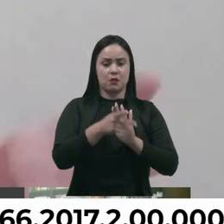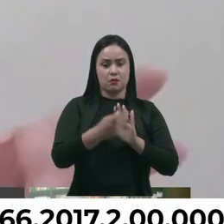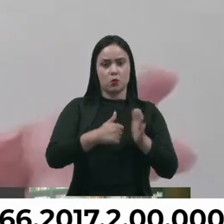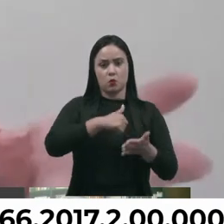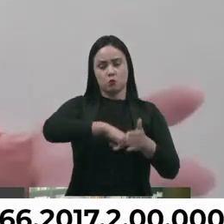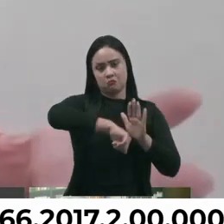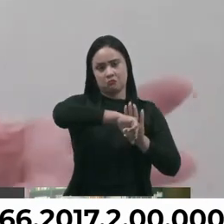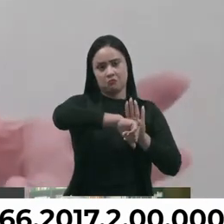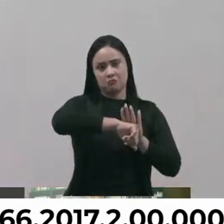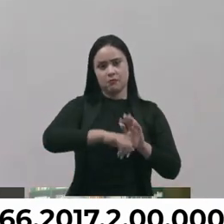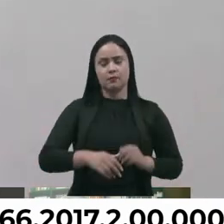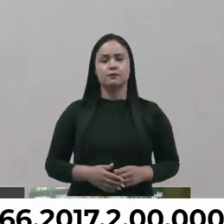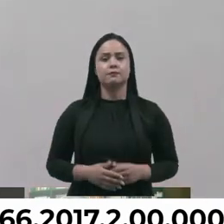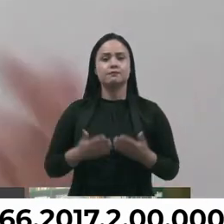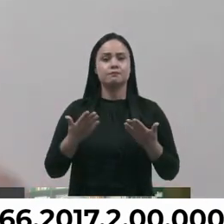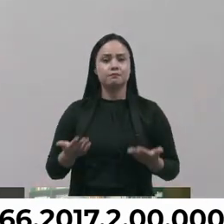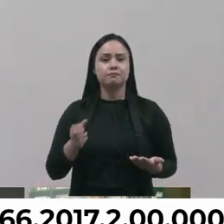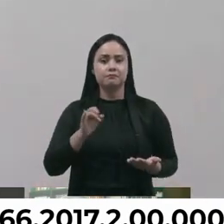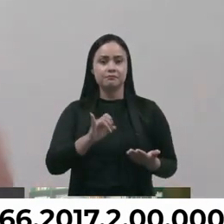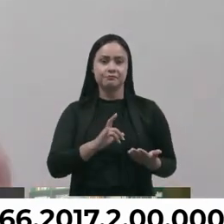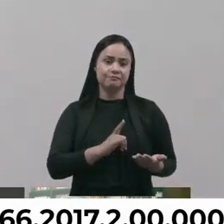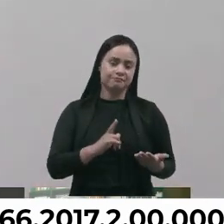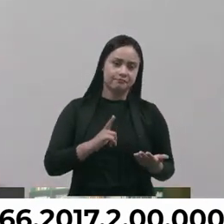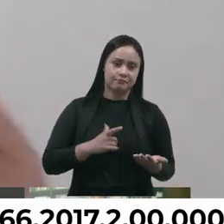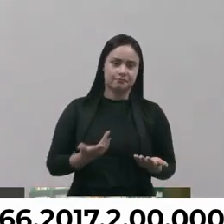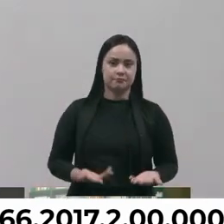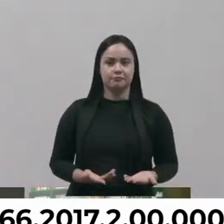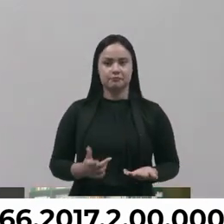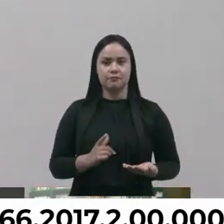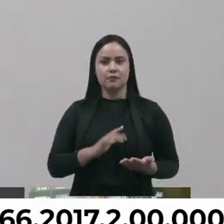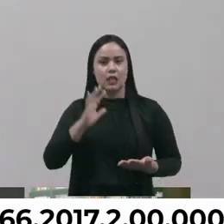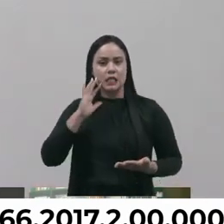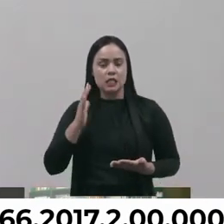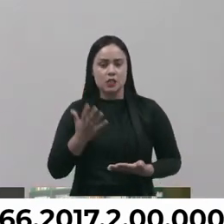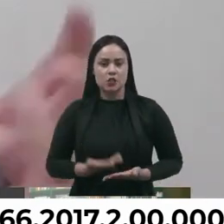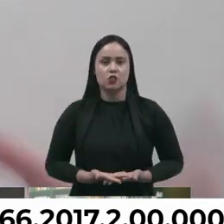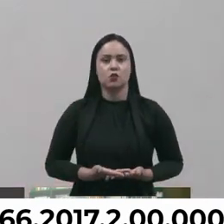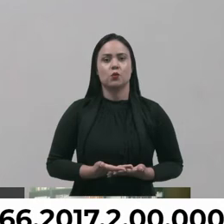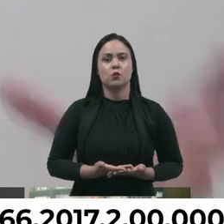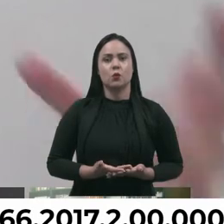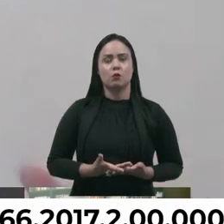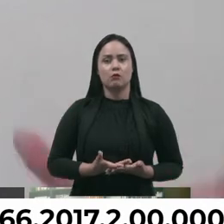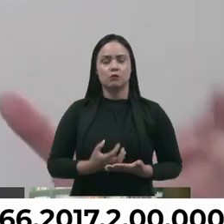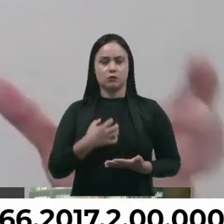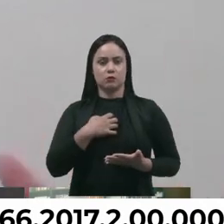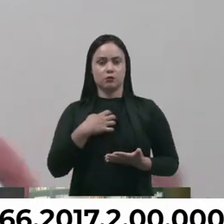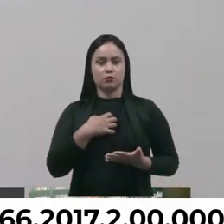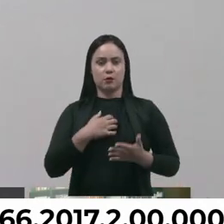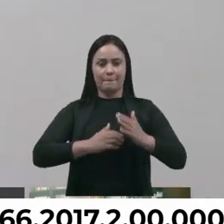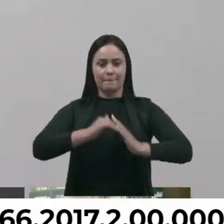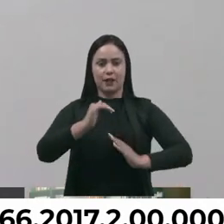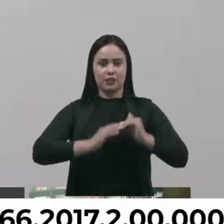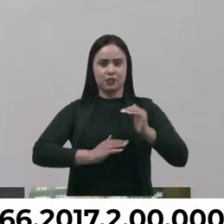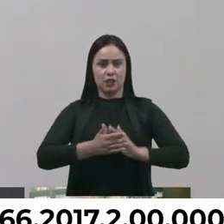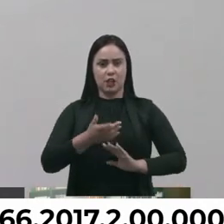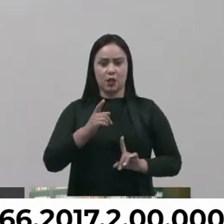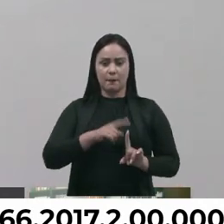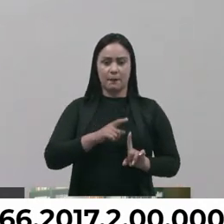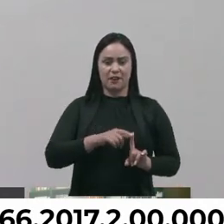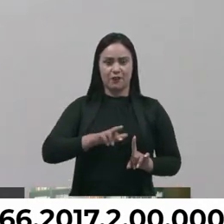Então, caso tivesse sido decidido que a conduta praticada era